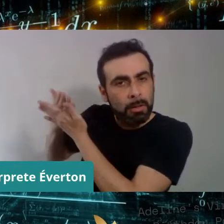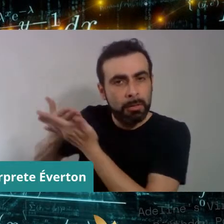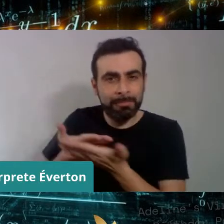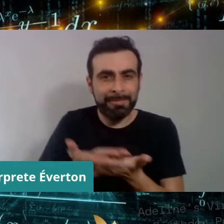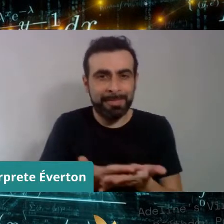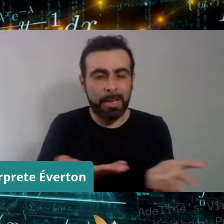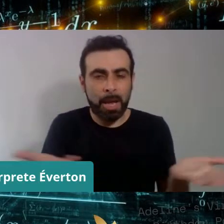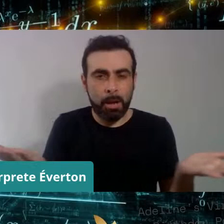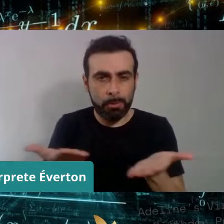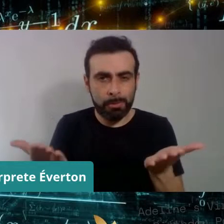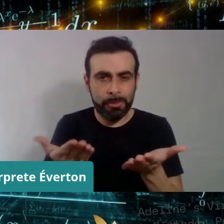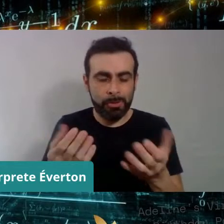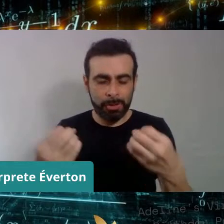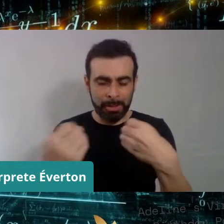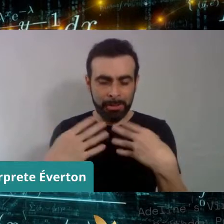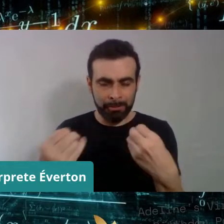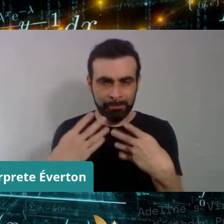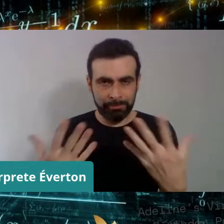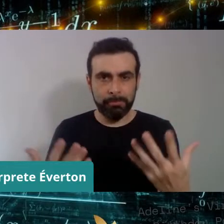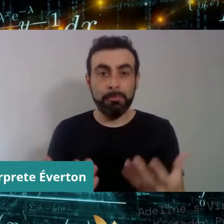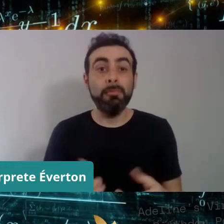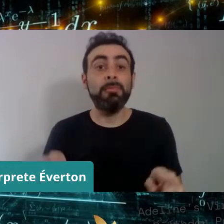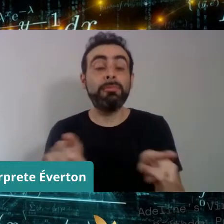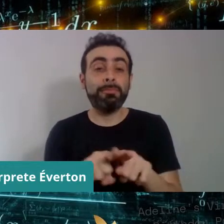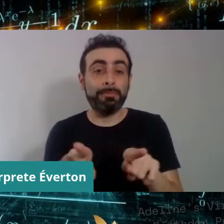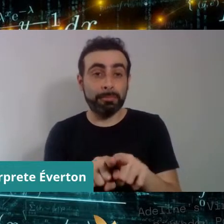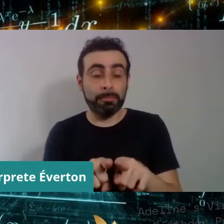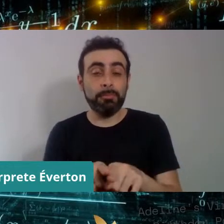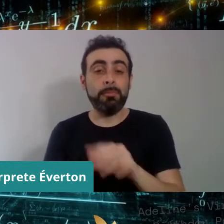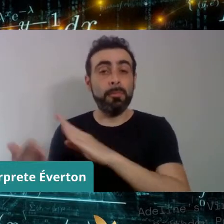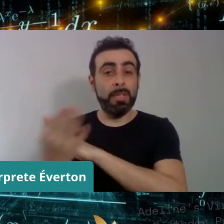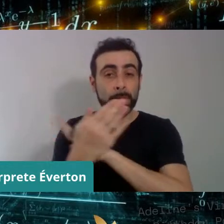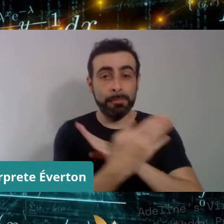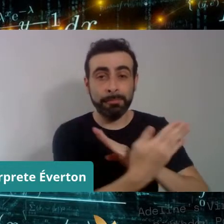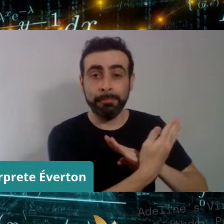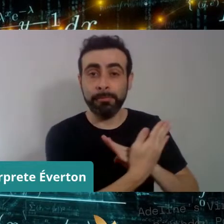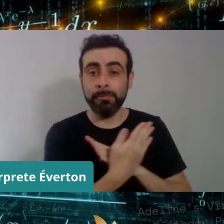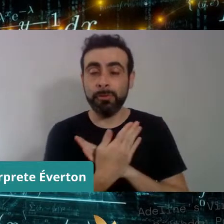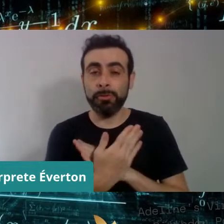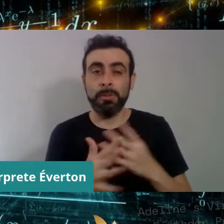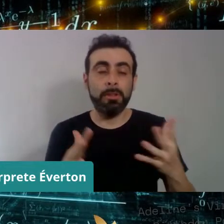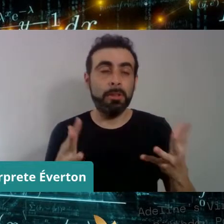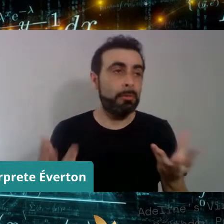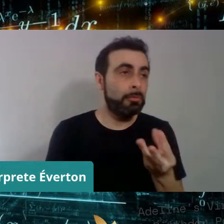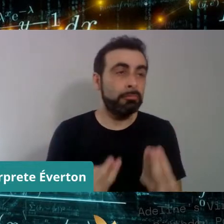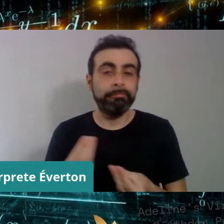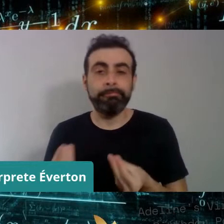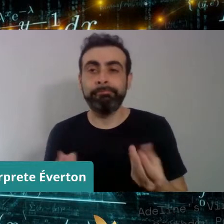aqui. Alguns me ajudaram como